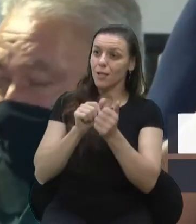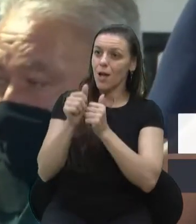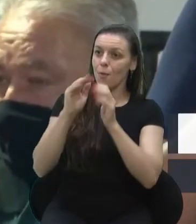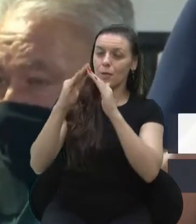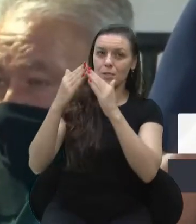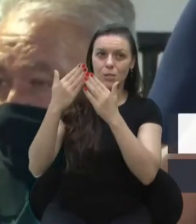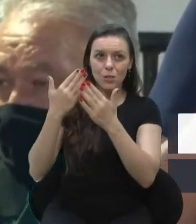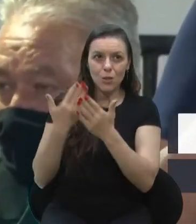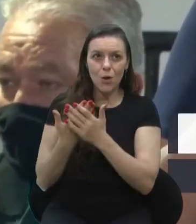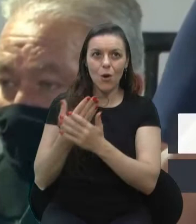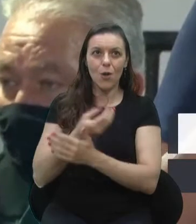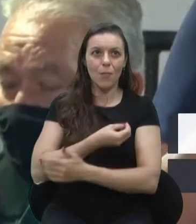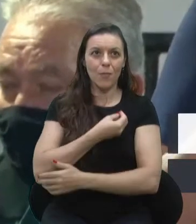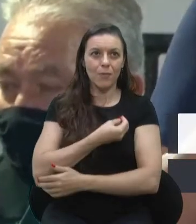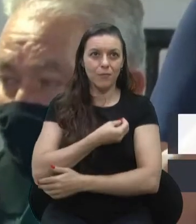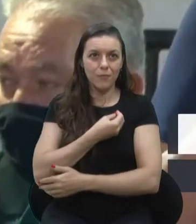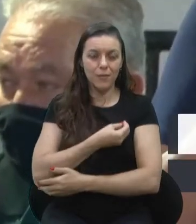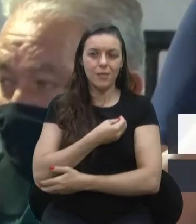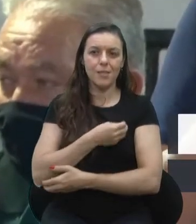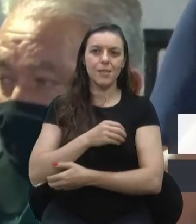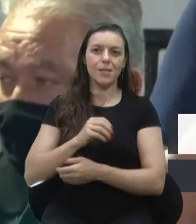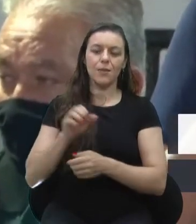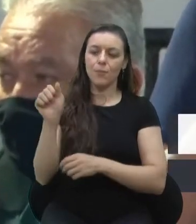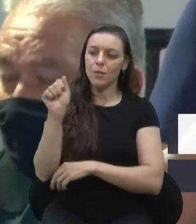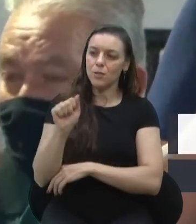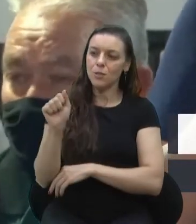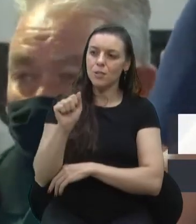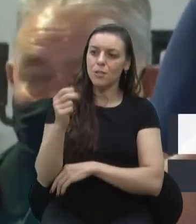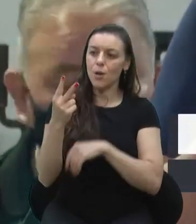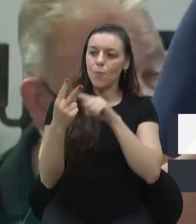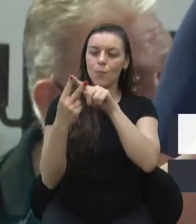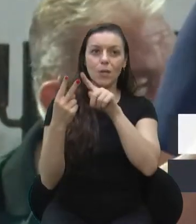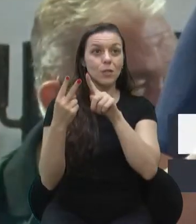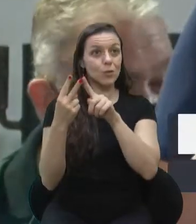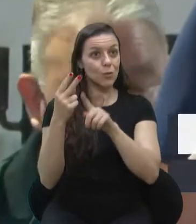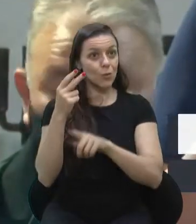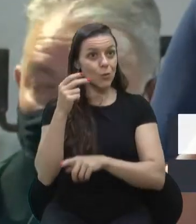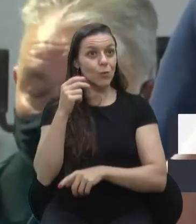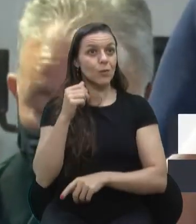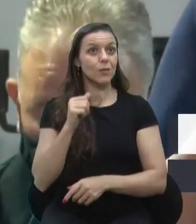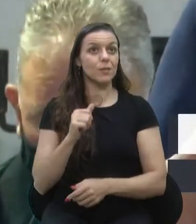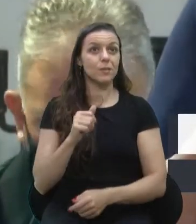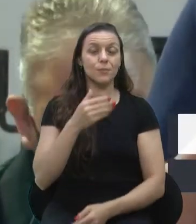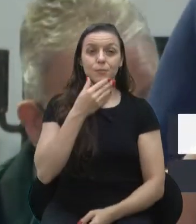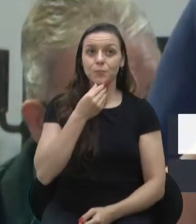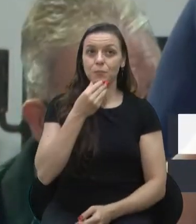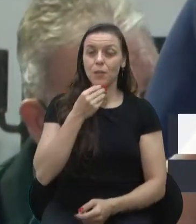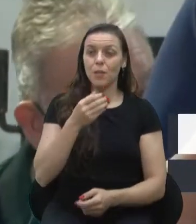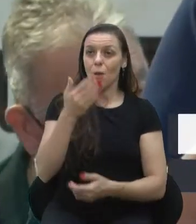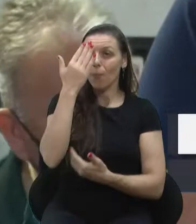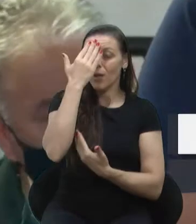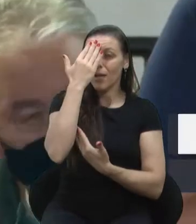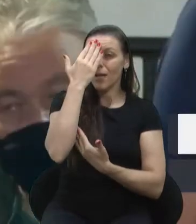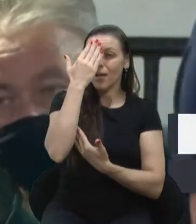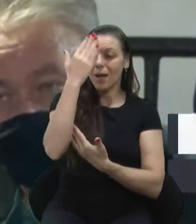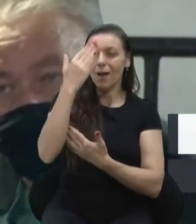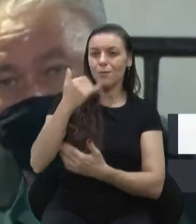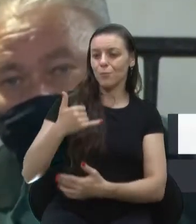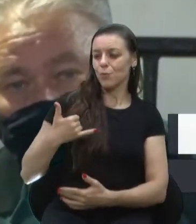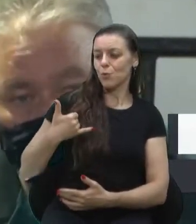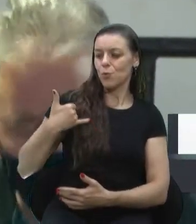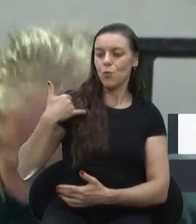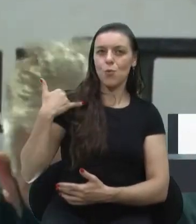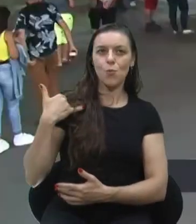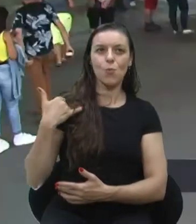a associação e principalmente para esses dois estudantes. Muito obrigada por nos representarem, por orgulharem a nossa cidade. Obrigada,